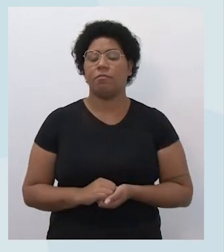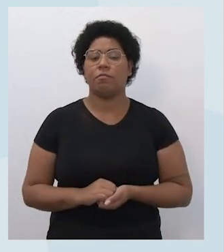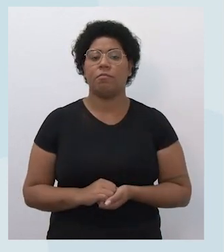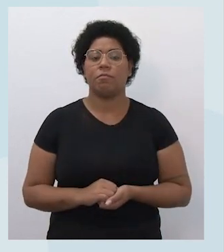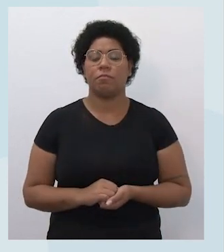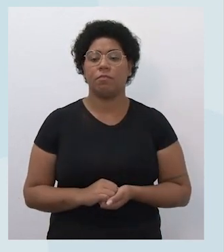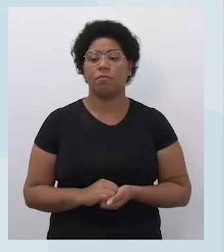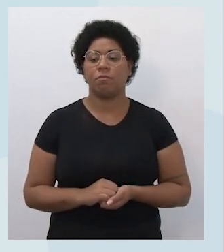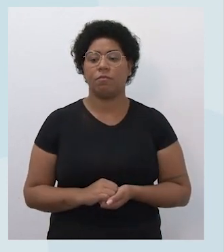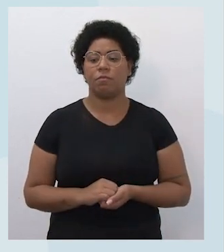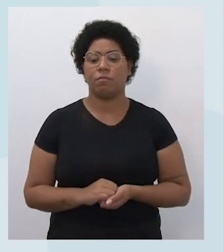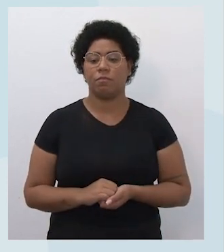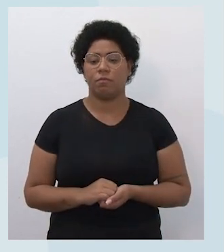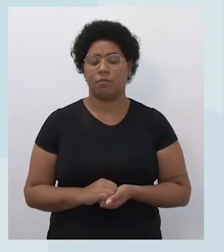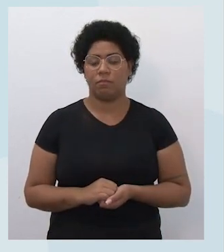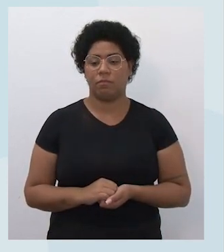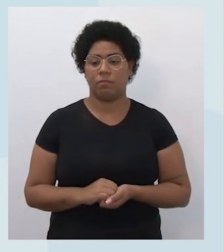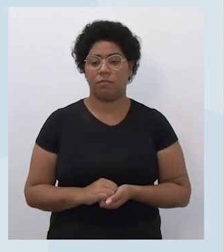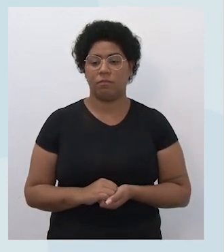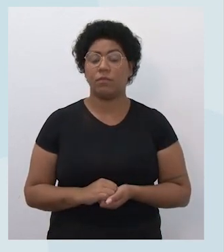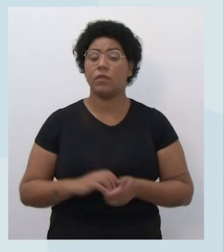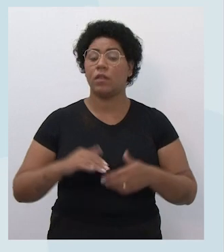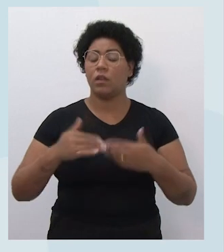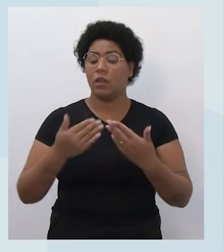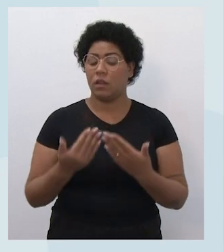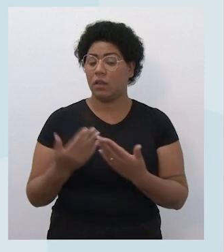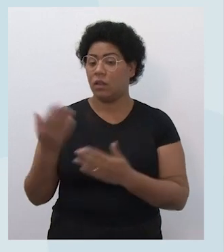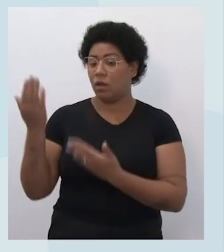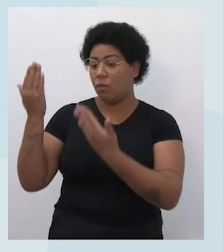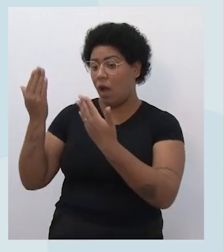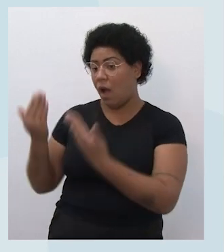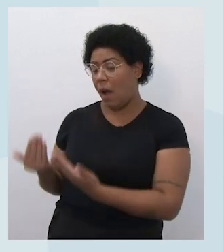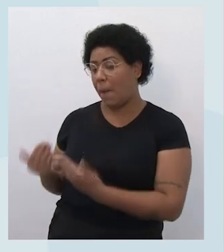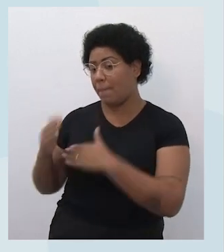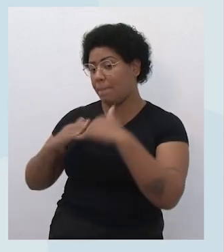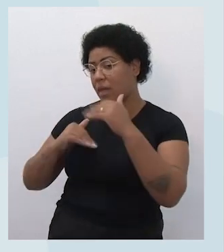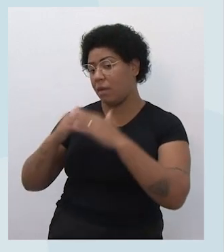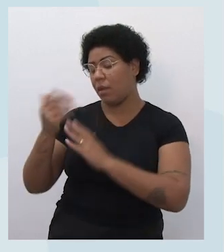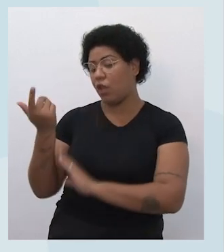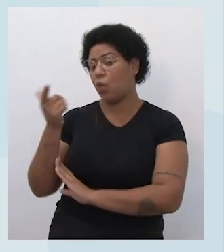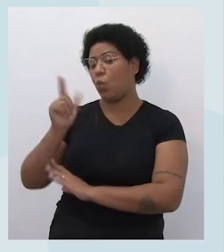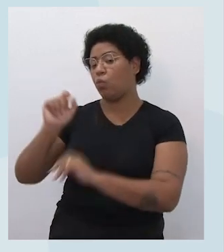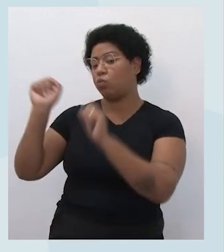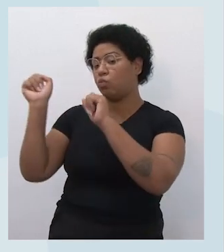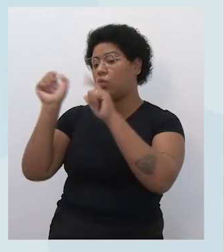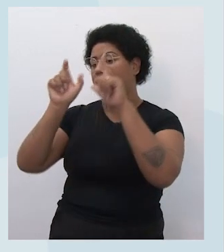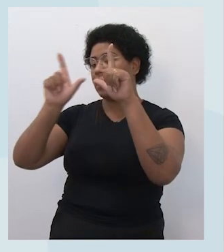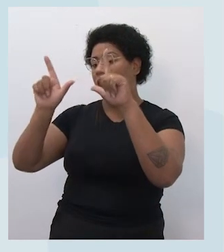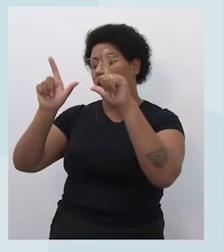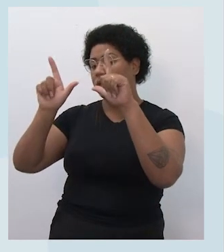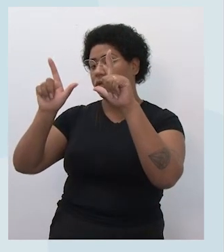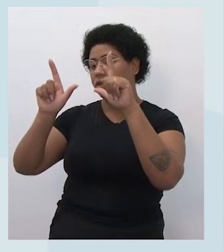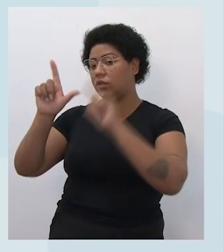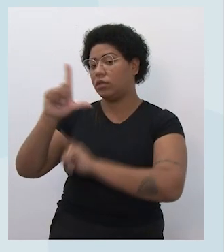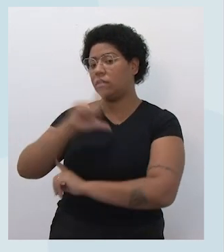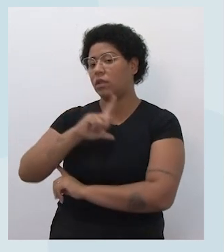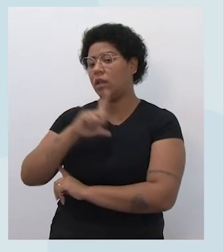ao contexto de produção e circulação. Então, essa parte mostra as habilidades. No próximo slide, então, nós temos